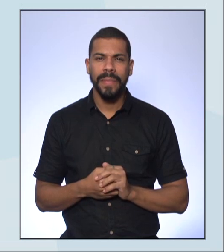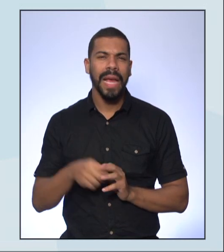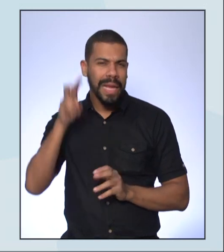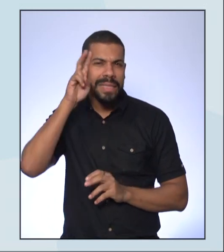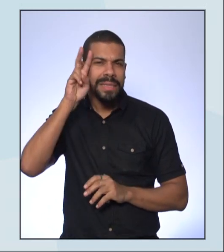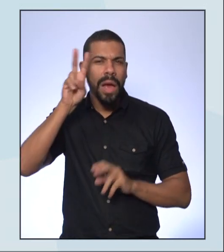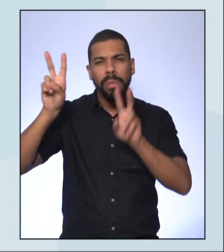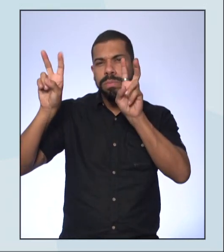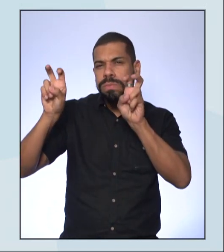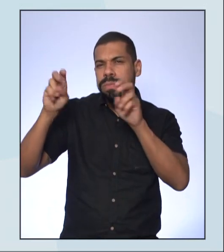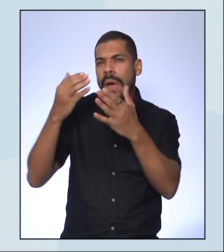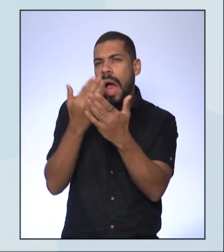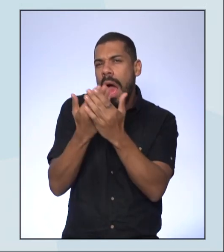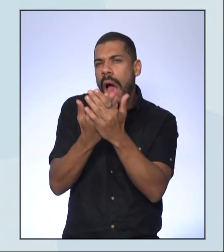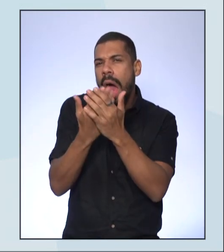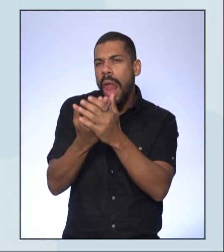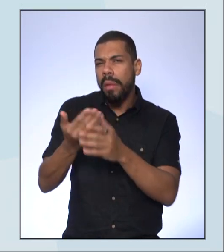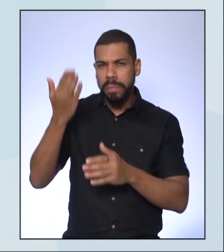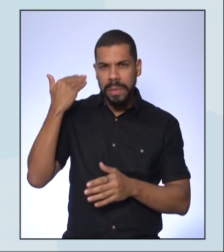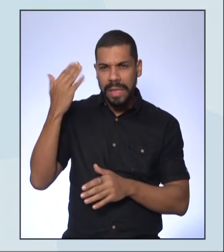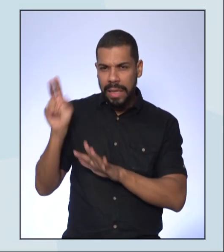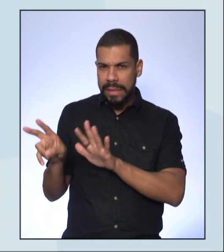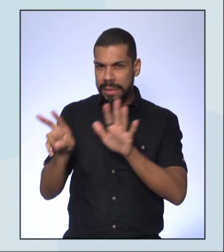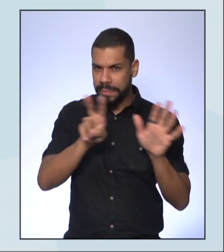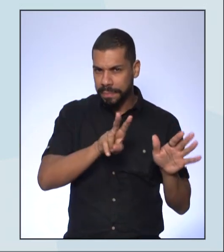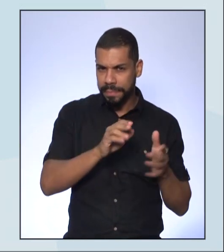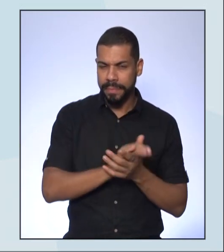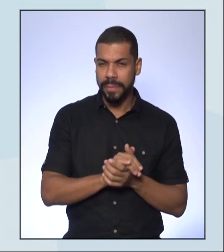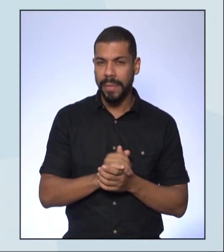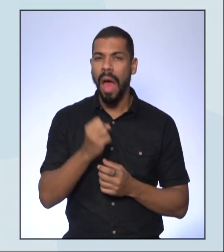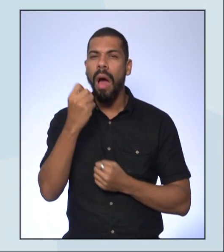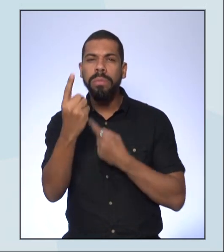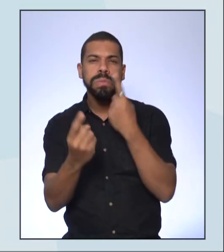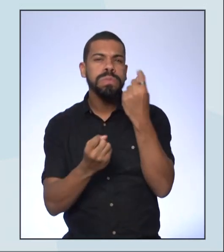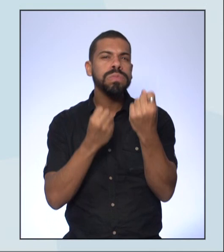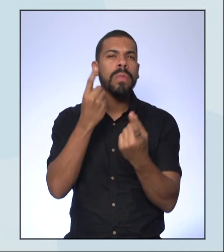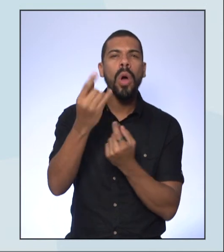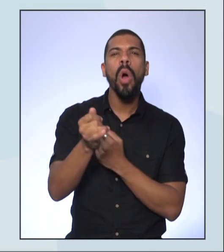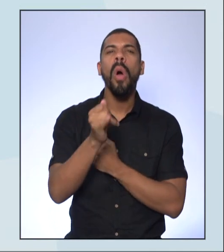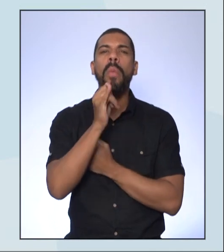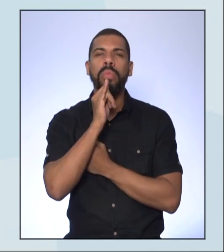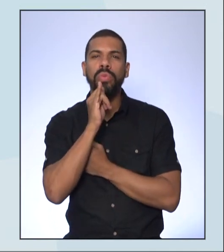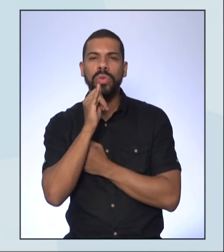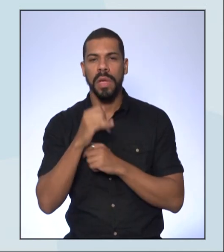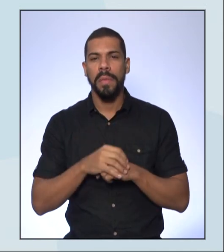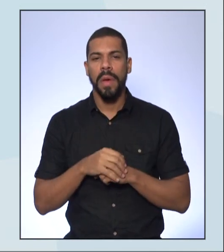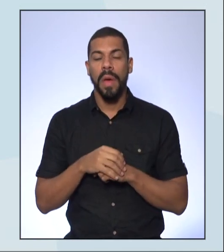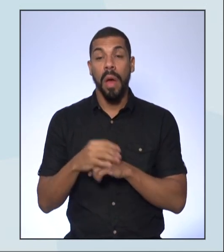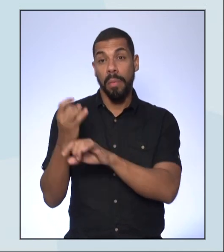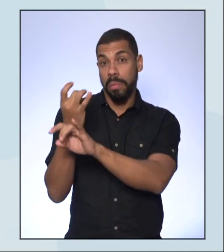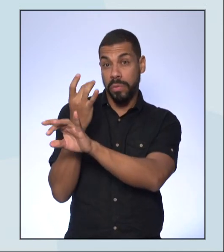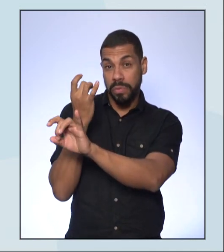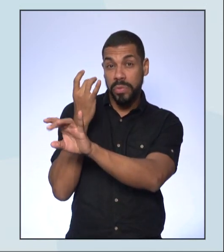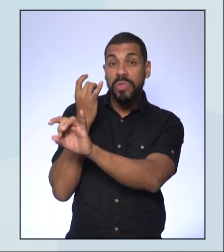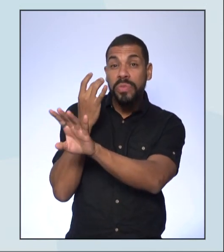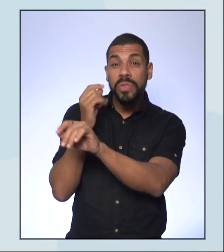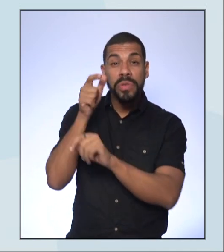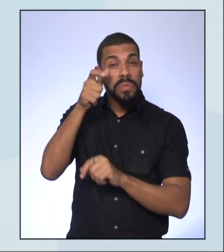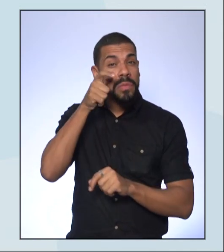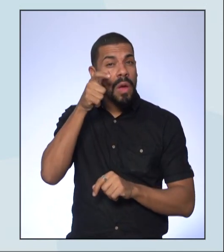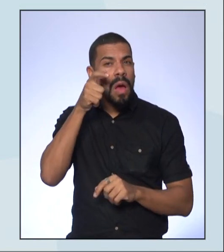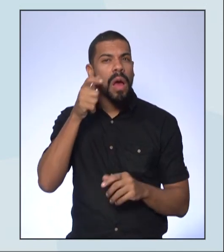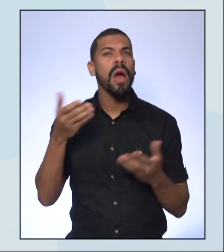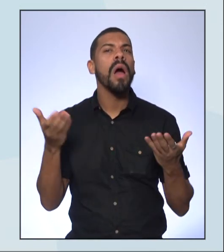passada, eu trouxe alguns exemplos, né, de produtos de sensoriamento remoto que são utilizados